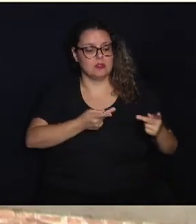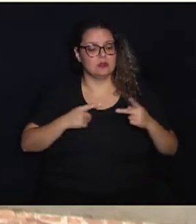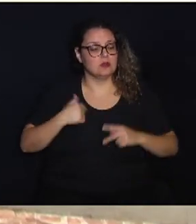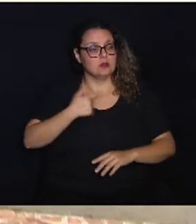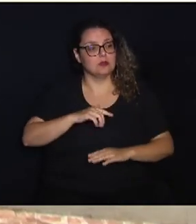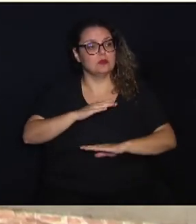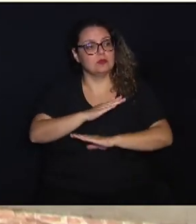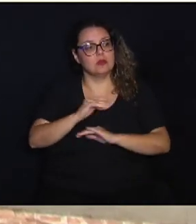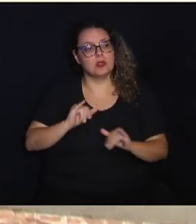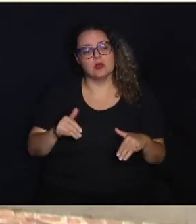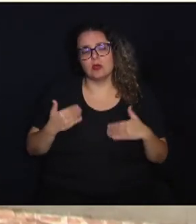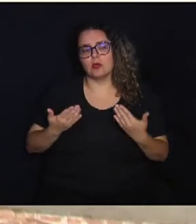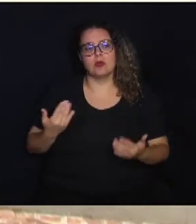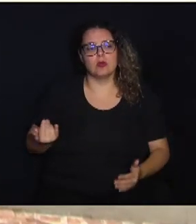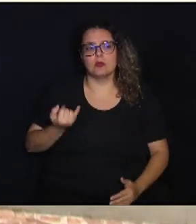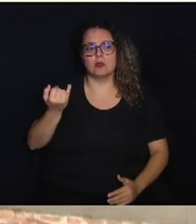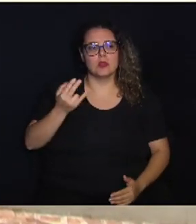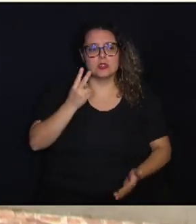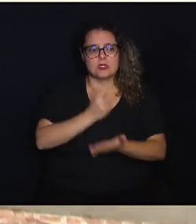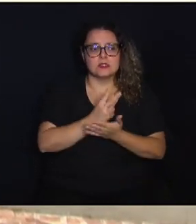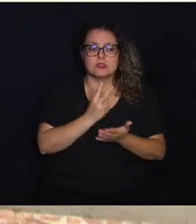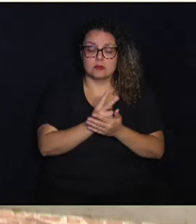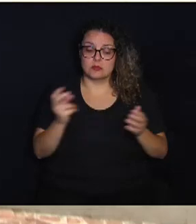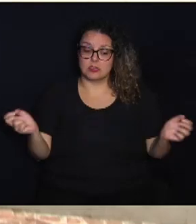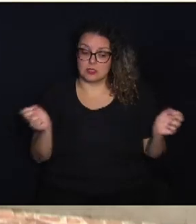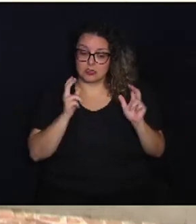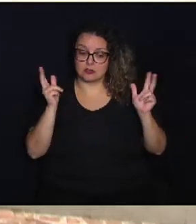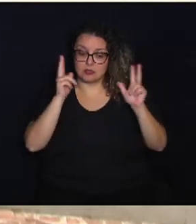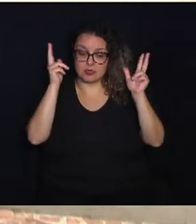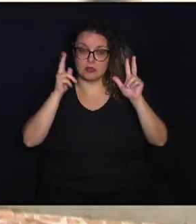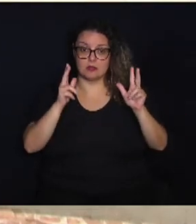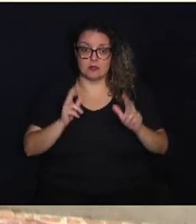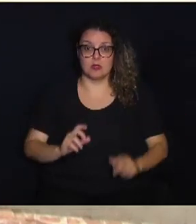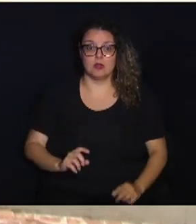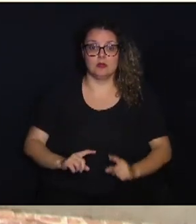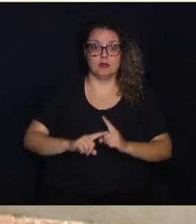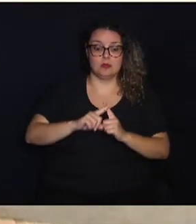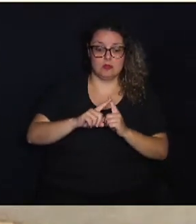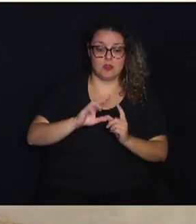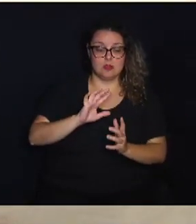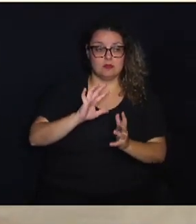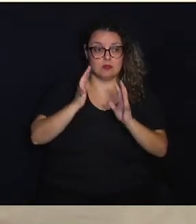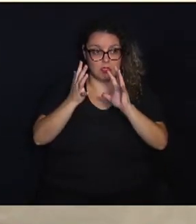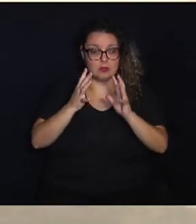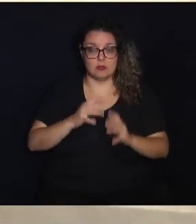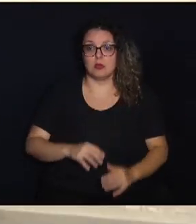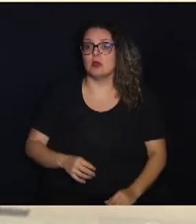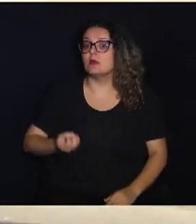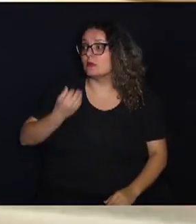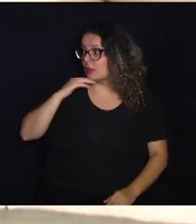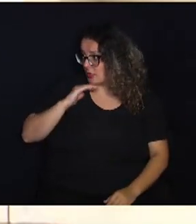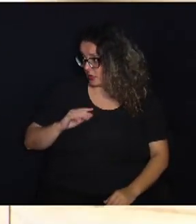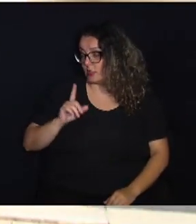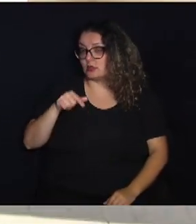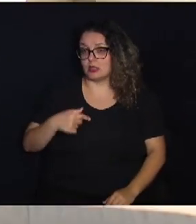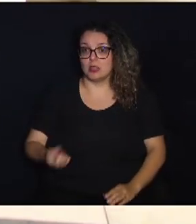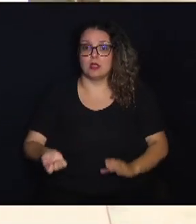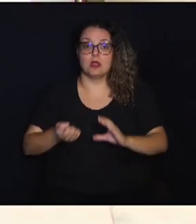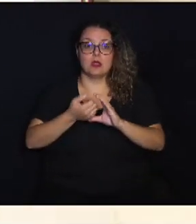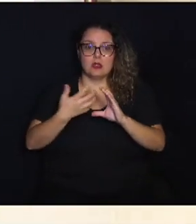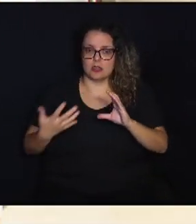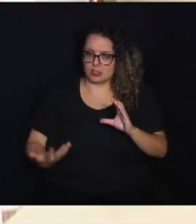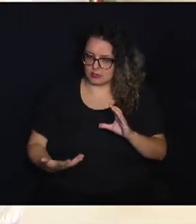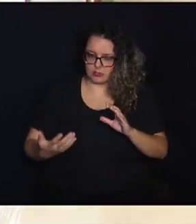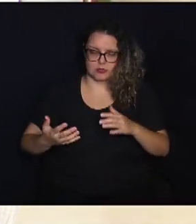A importância de estar sempre atento à previsão do tempo. Boa tarde, realmente essa é a característica do verão.